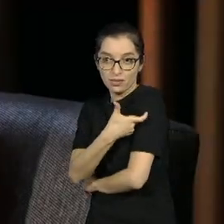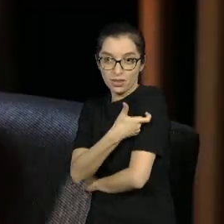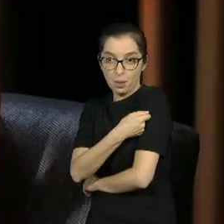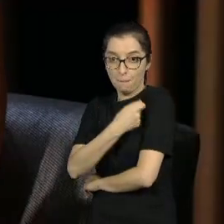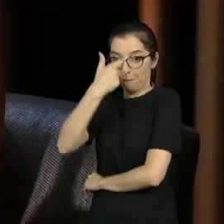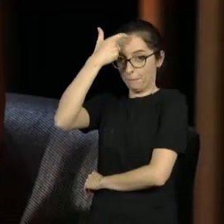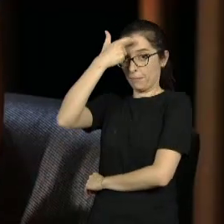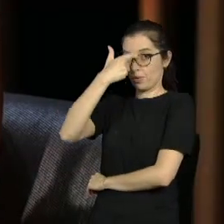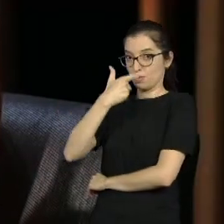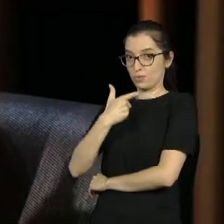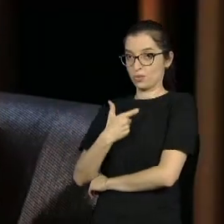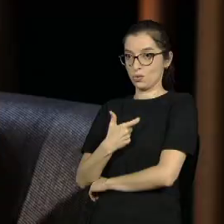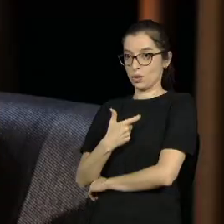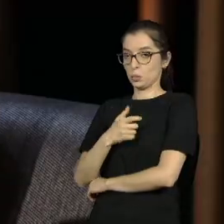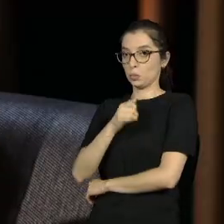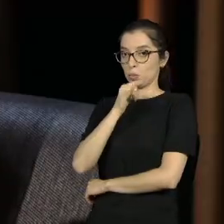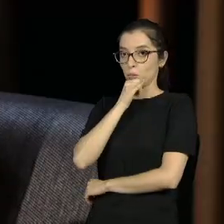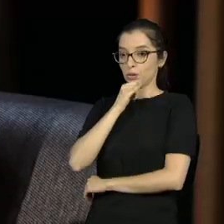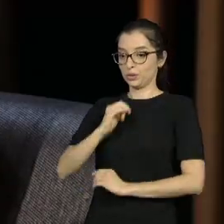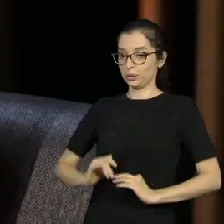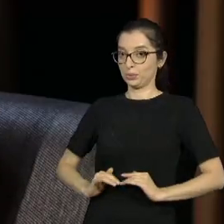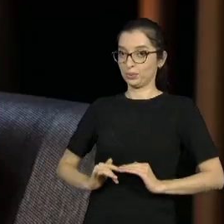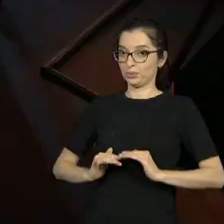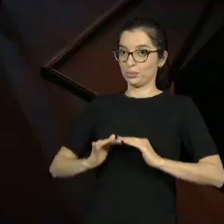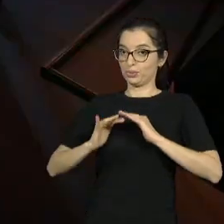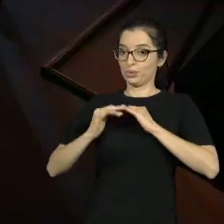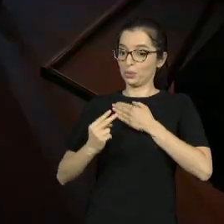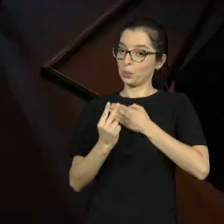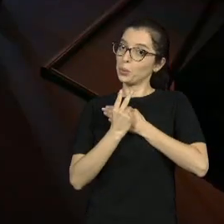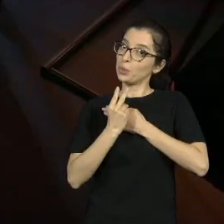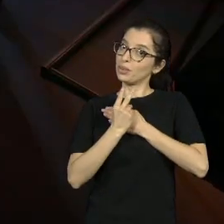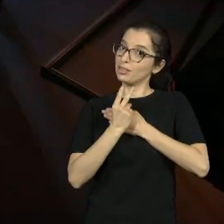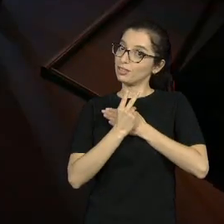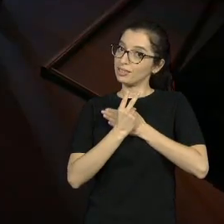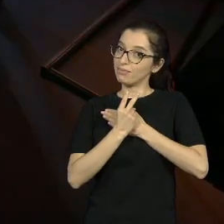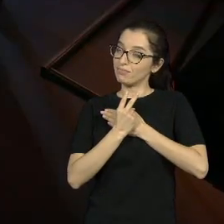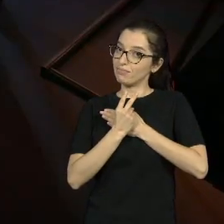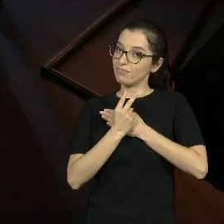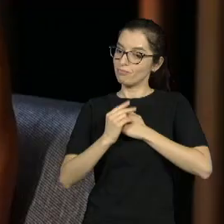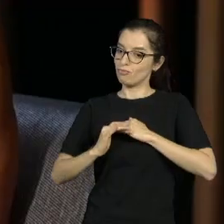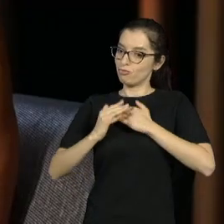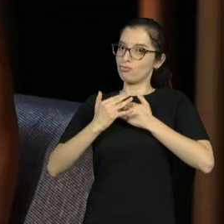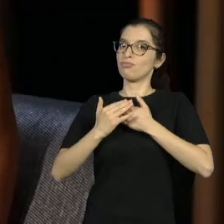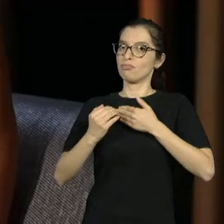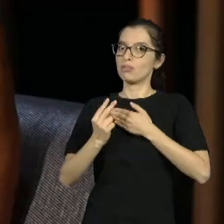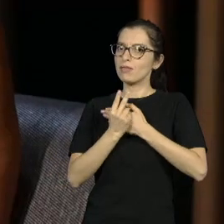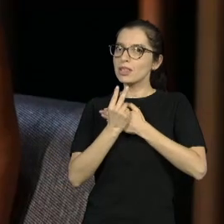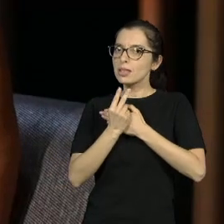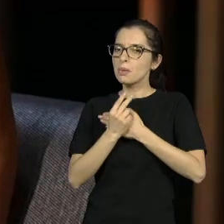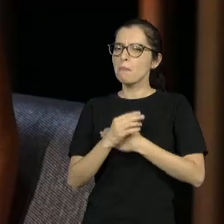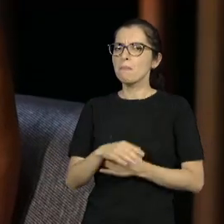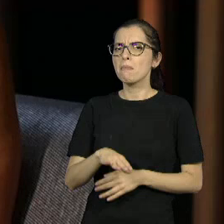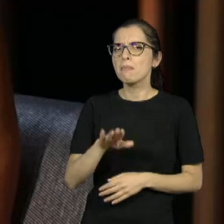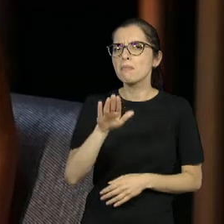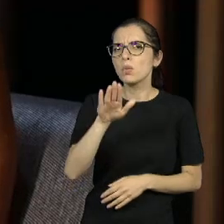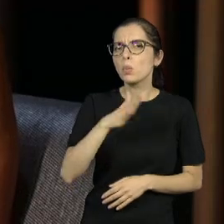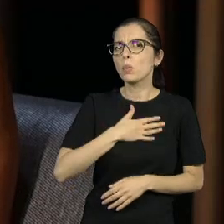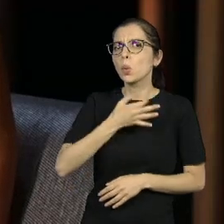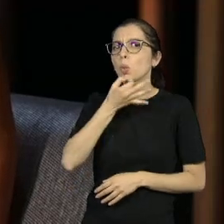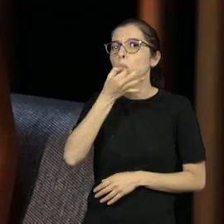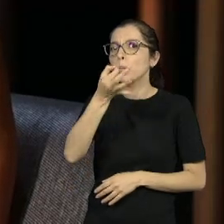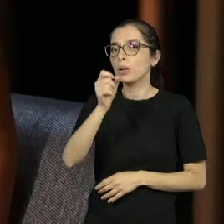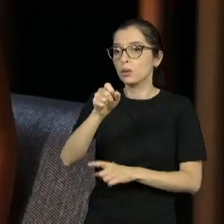que você produz um dia é mais imune mas uma reação eu penso que a